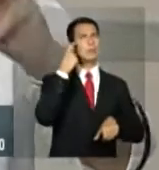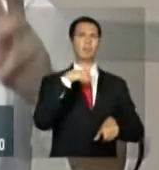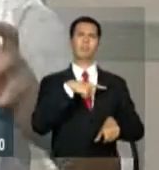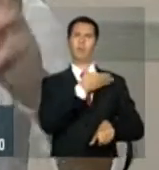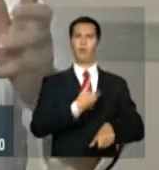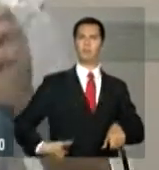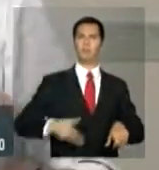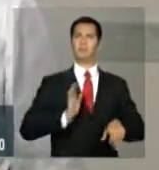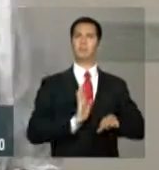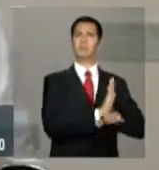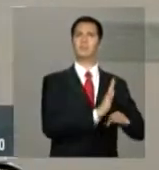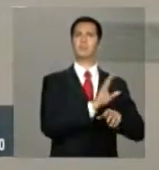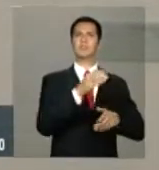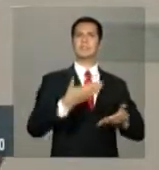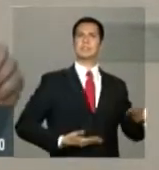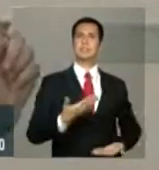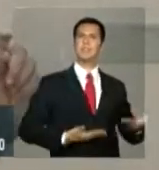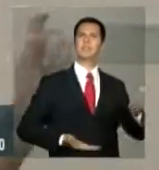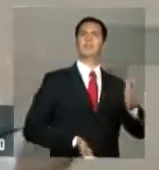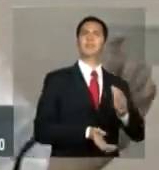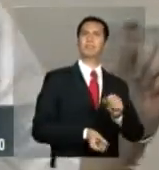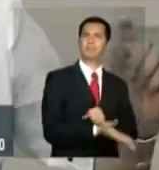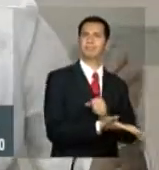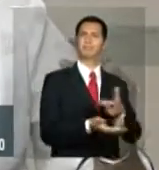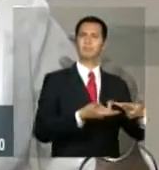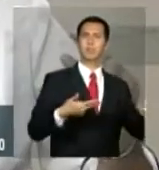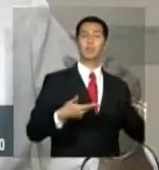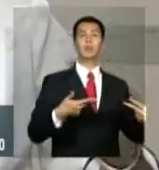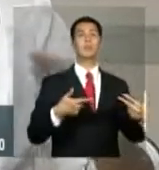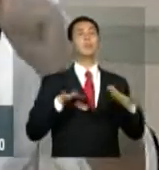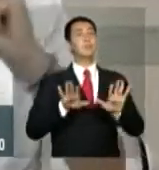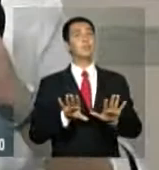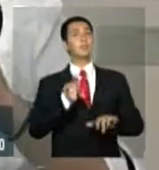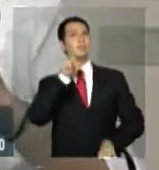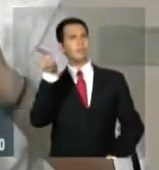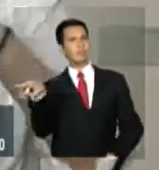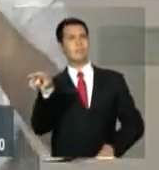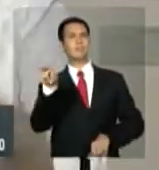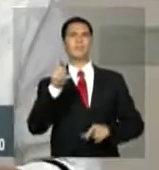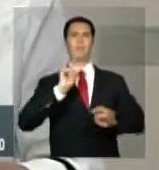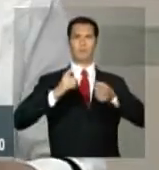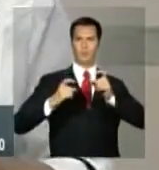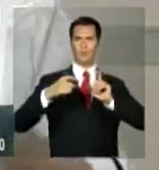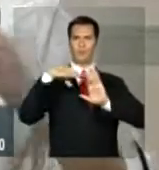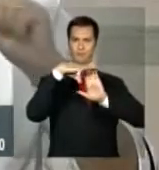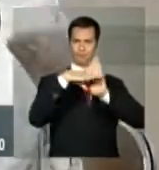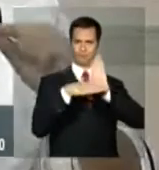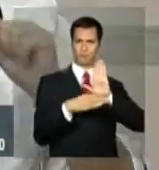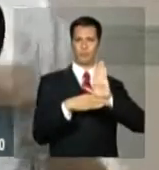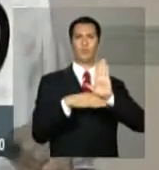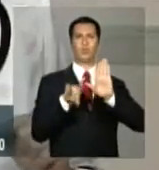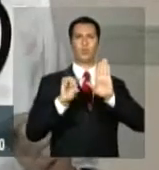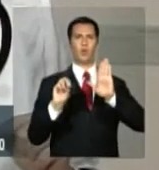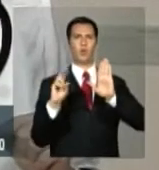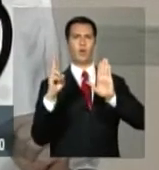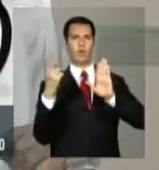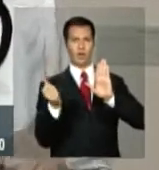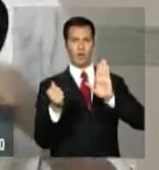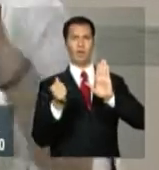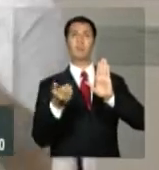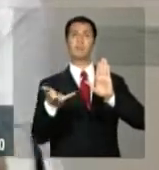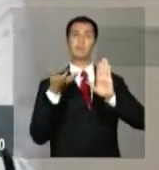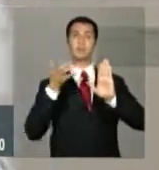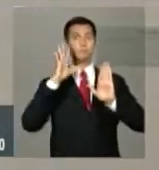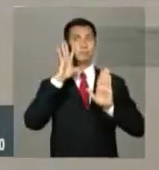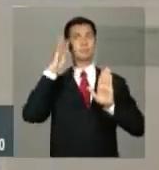havia problemas na área industrial. A rodada de Doha, ela tinha por objetivo sanar os desequilíbrios.